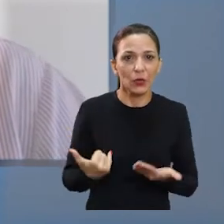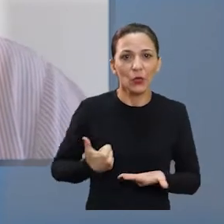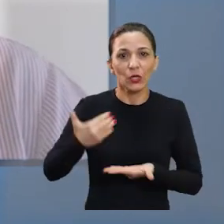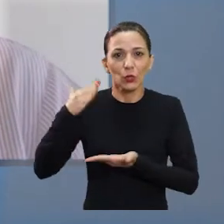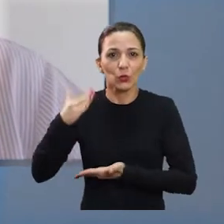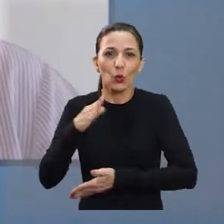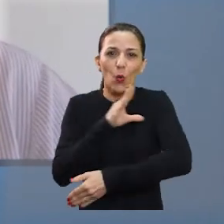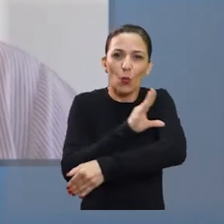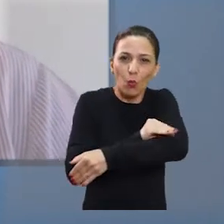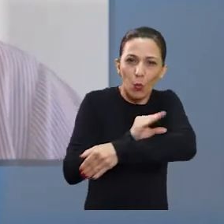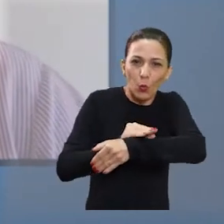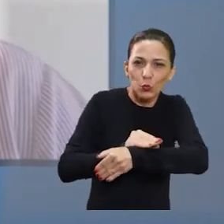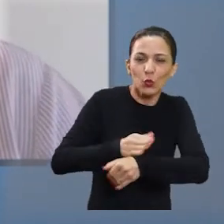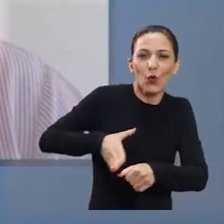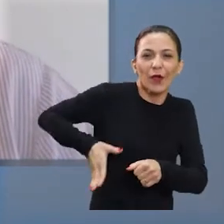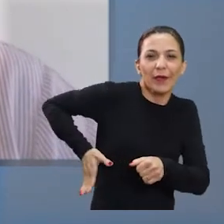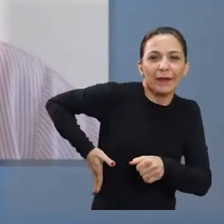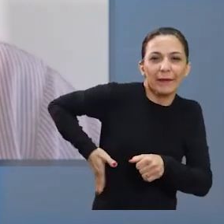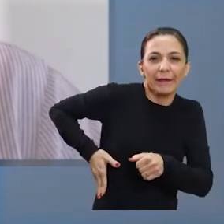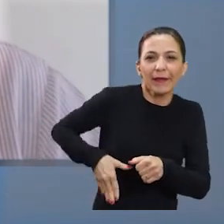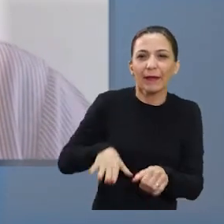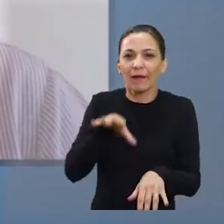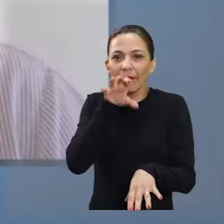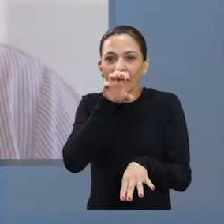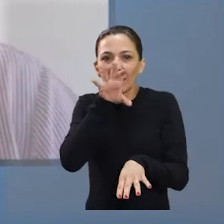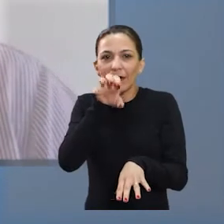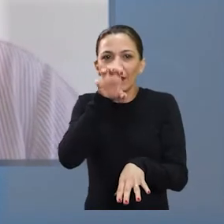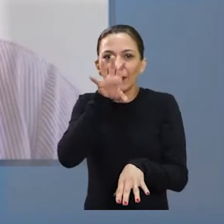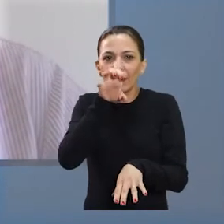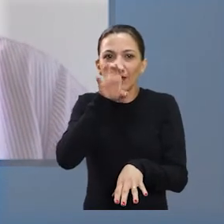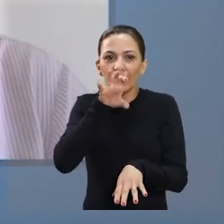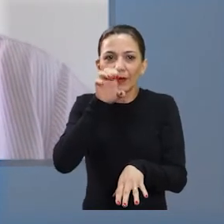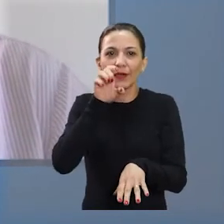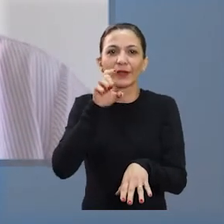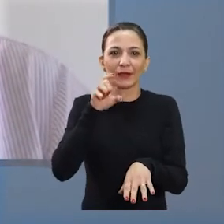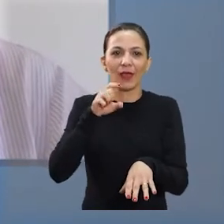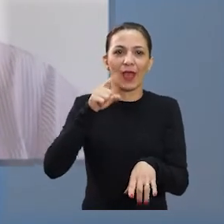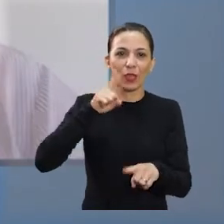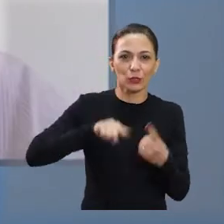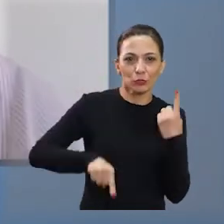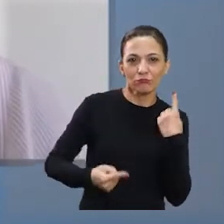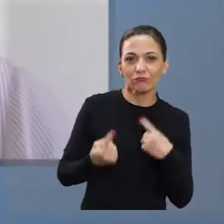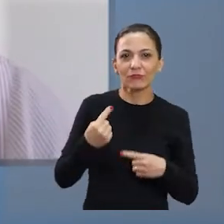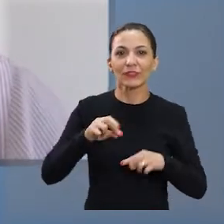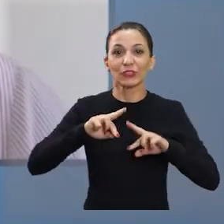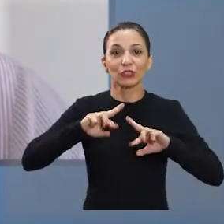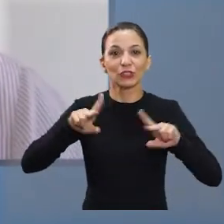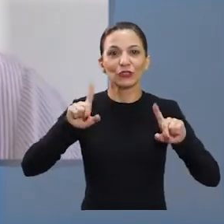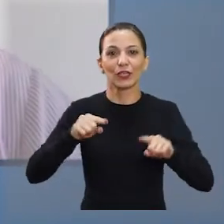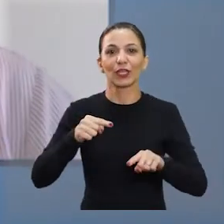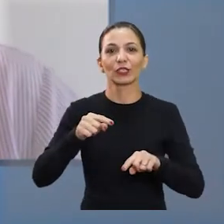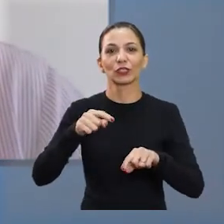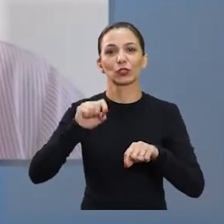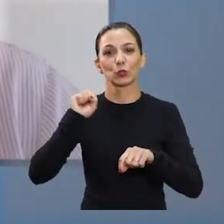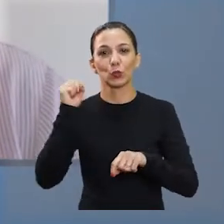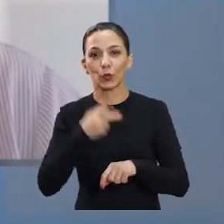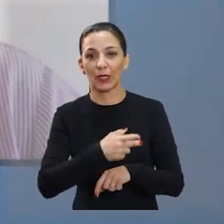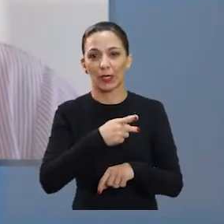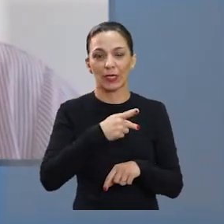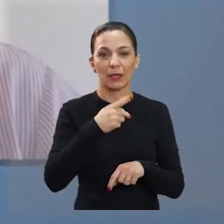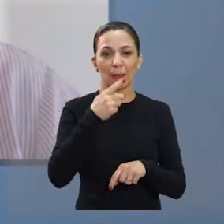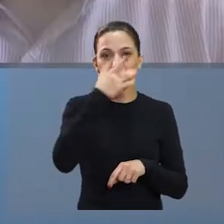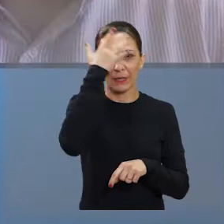Um idoso tem menos reserva cardiovascular, tem menos reserva renal, tem menos reserva respiratória do que uma pessoa de